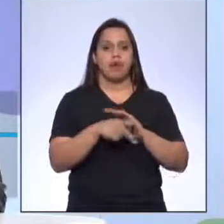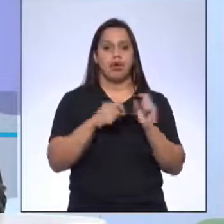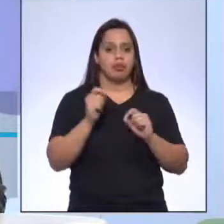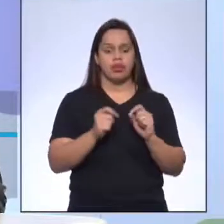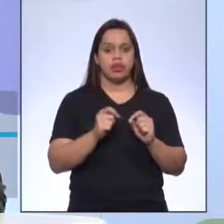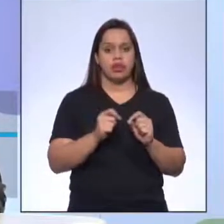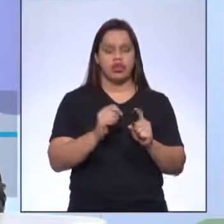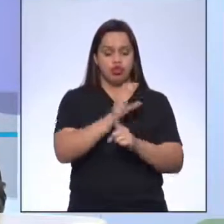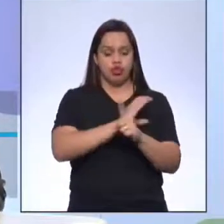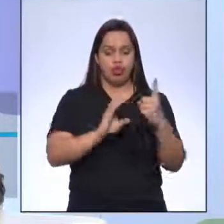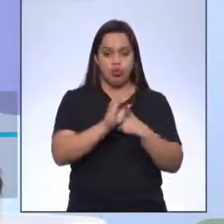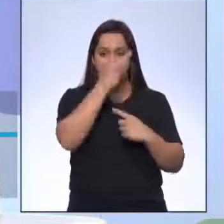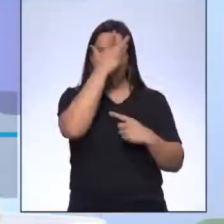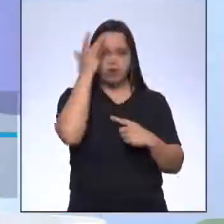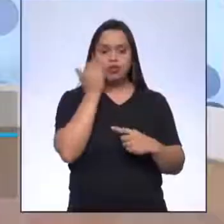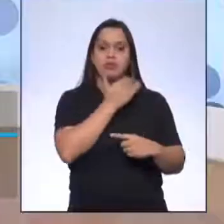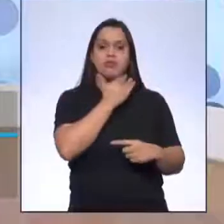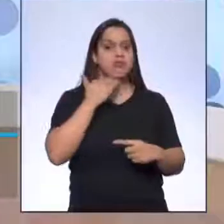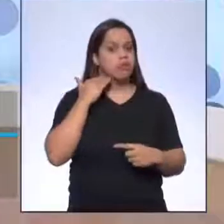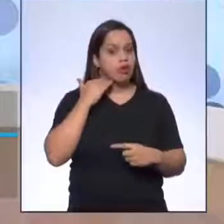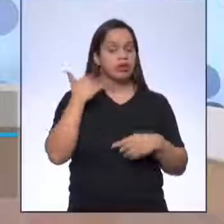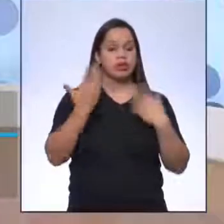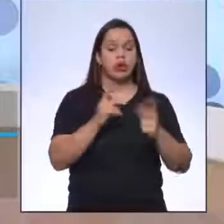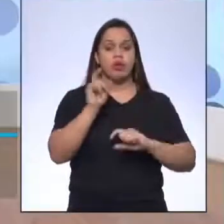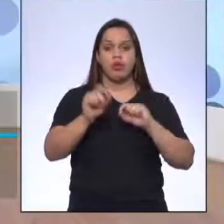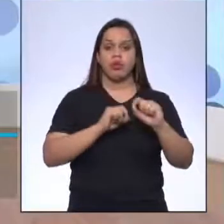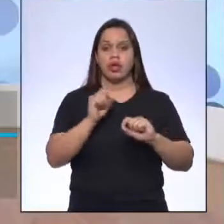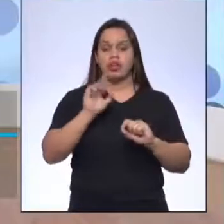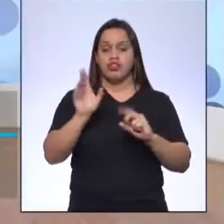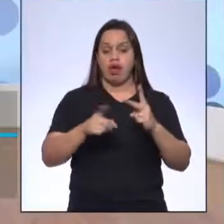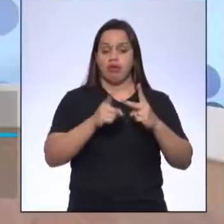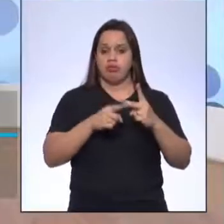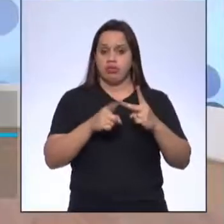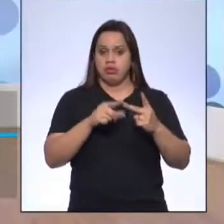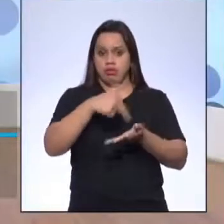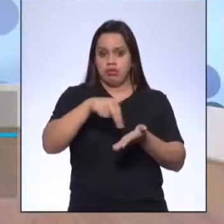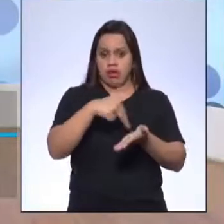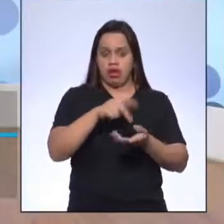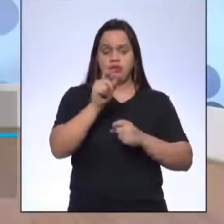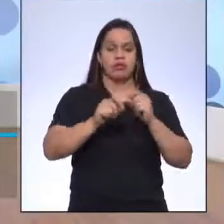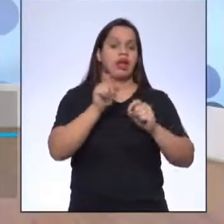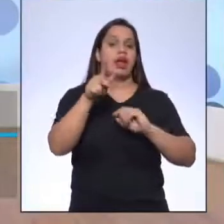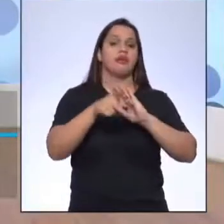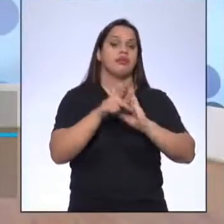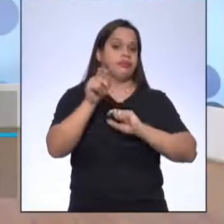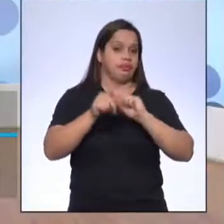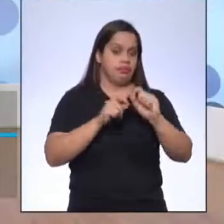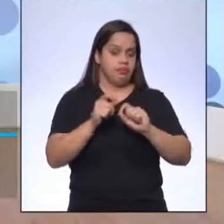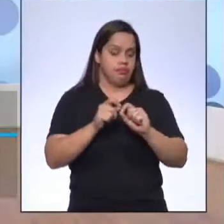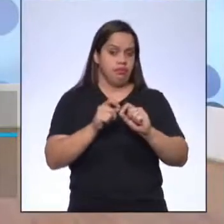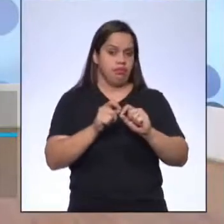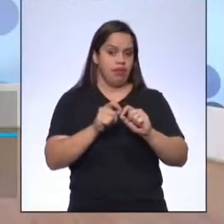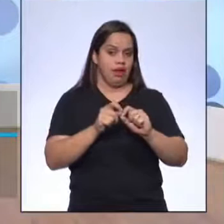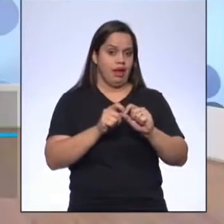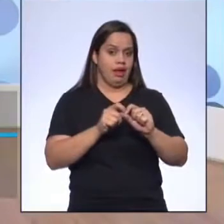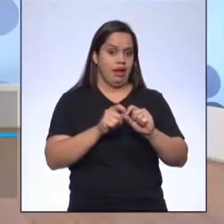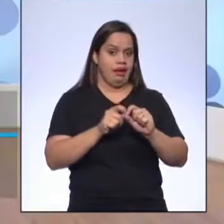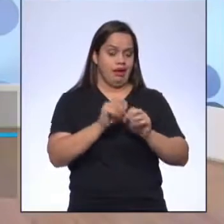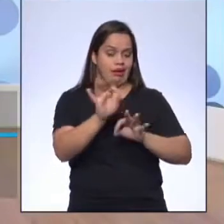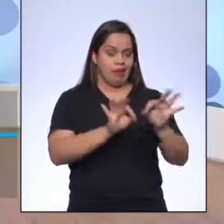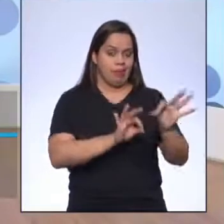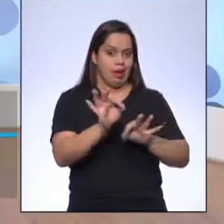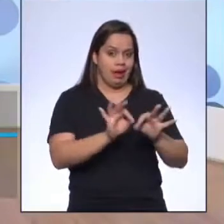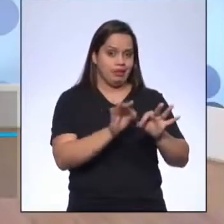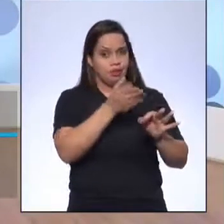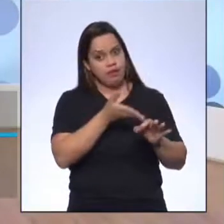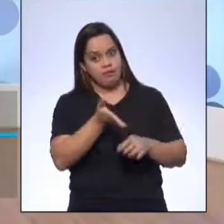aos mortos. Tá? Então, já a segunda dança indígena que vocês observaram, ela é uma dança de preparação para a guerra.